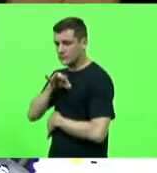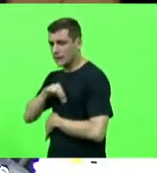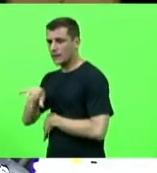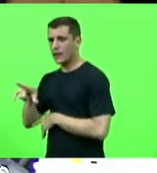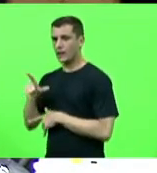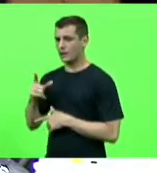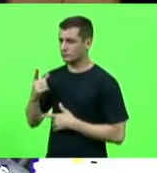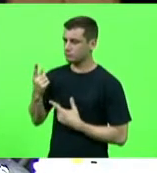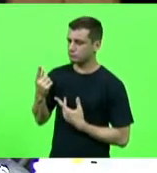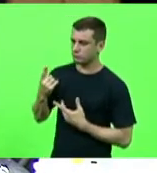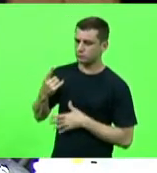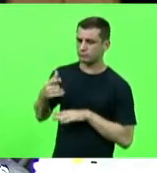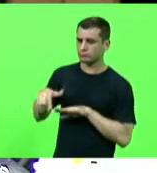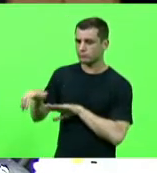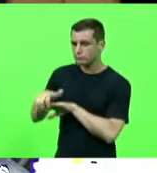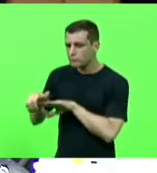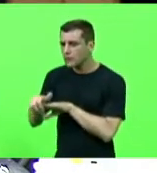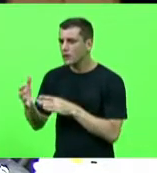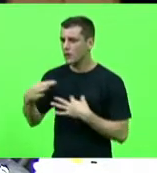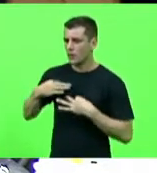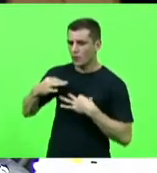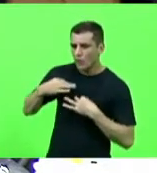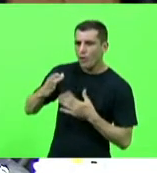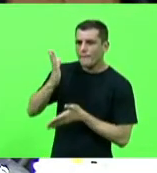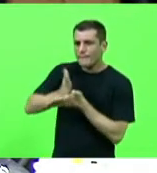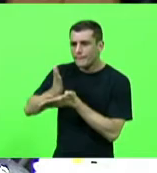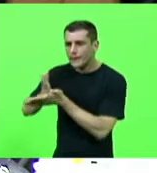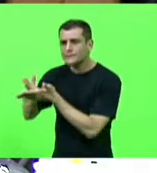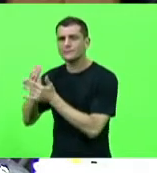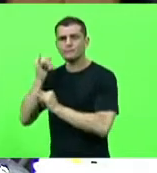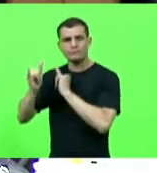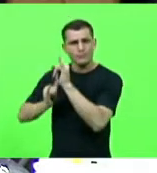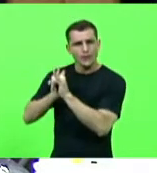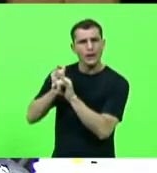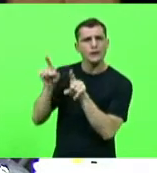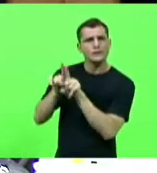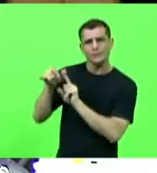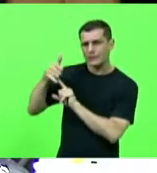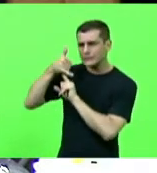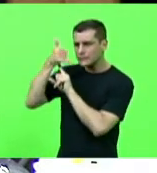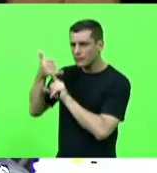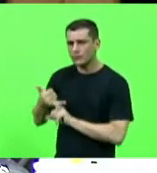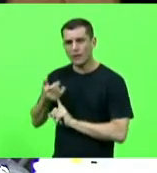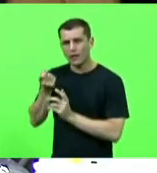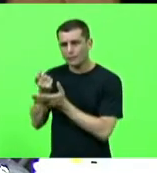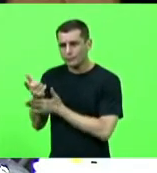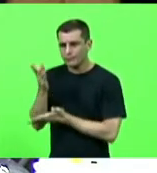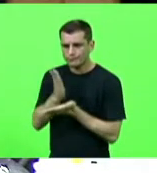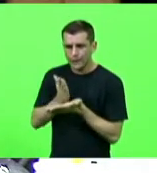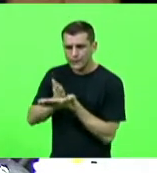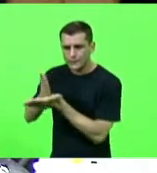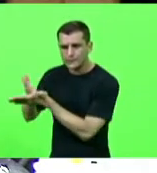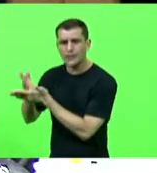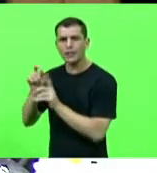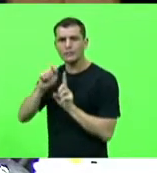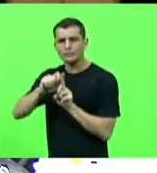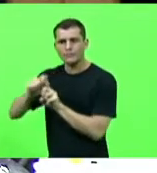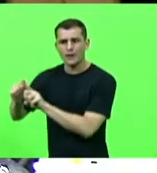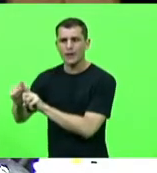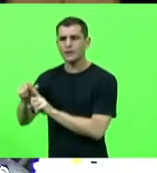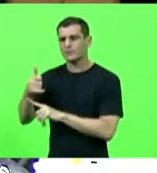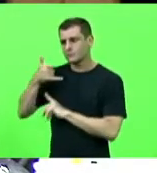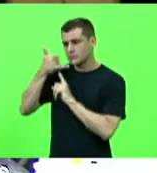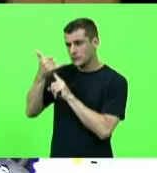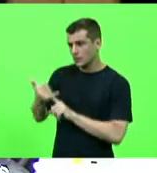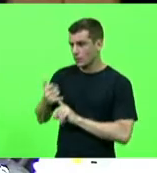teu tênis, tu parcela a tua internet, teu celular, porque hoje as pessoas precisam de um celular, porque não é mais, não é luxo isso aqui, é um